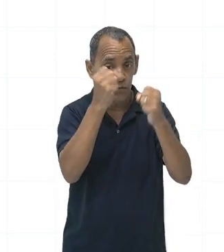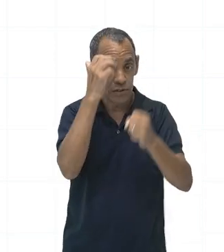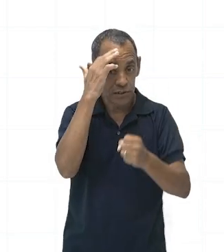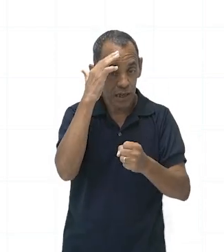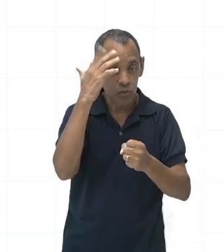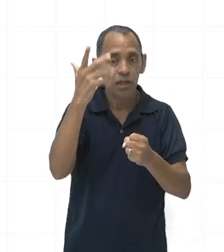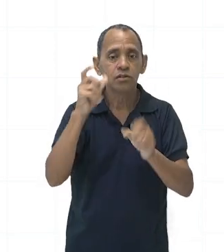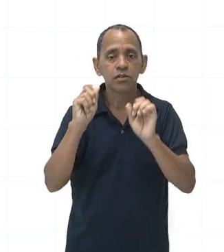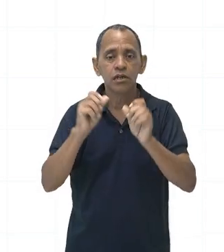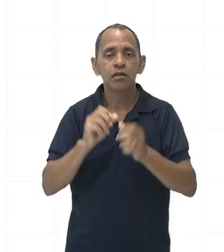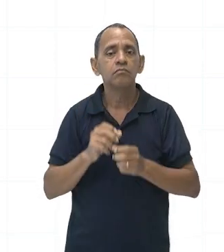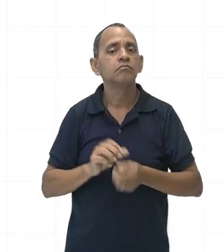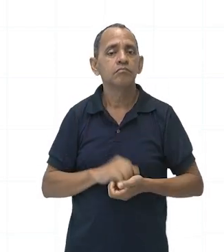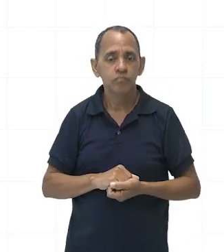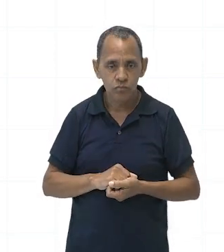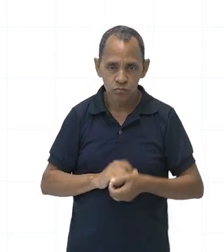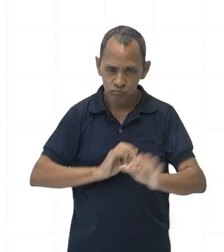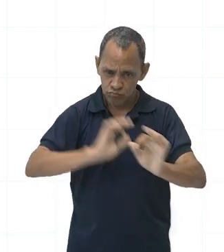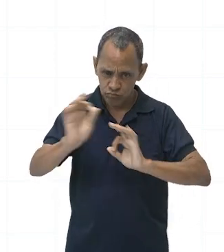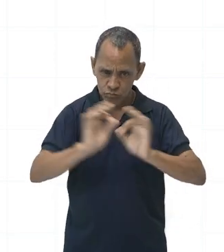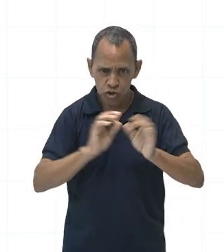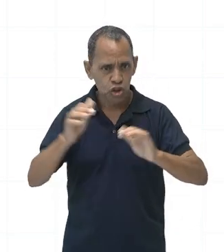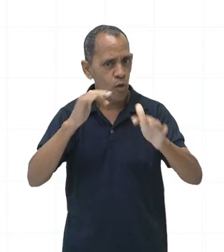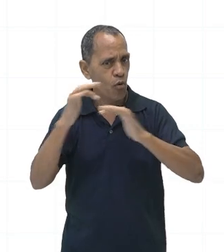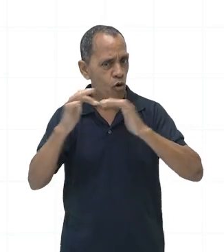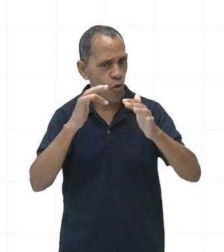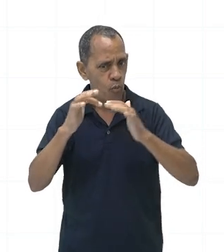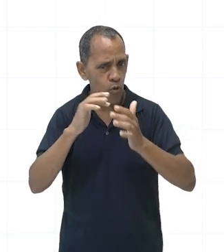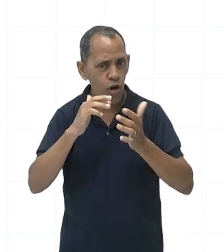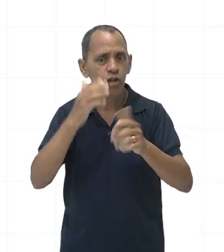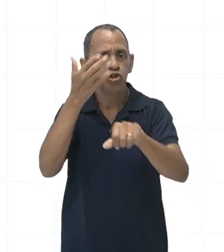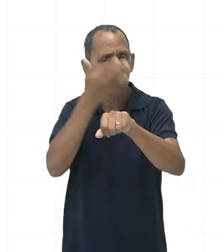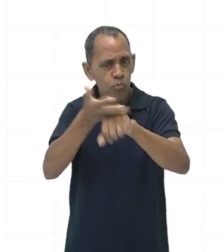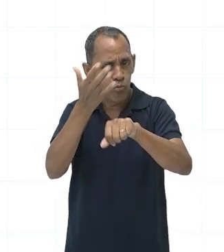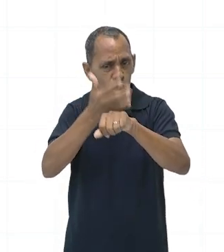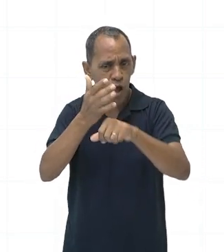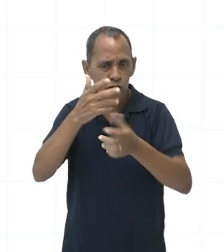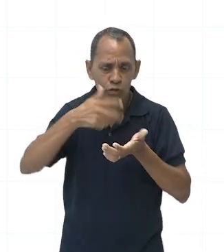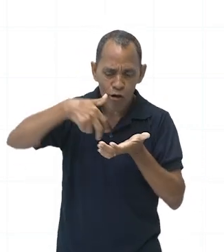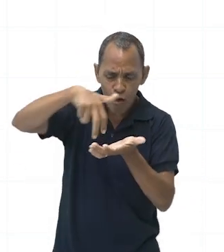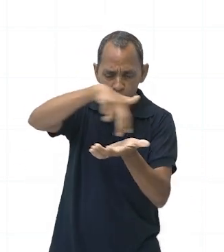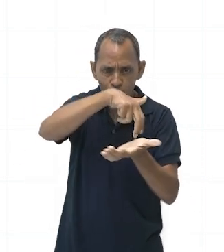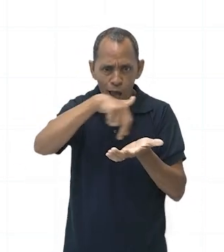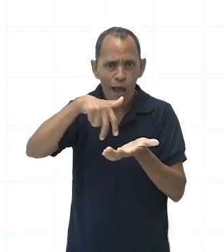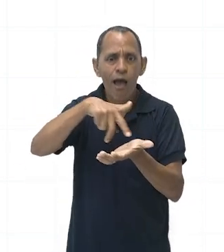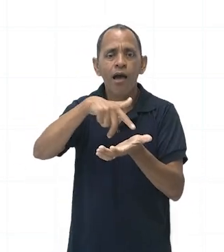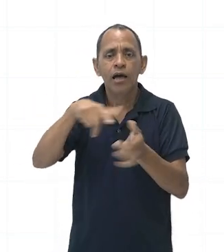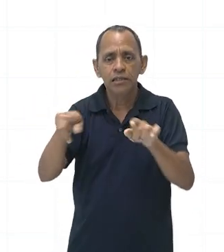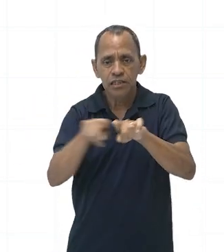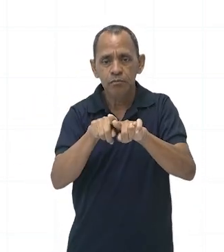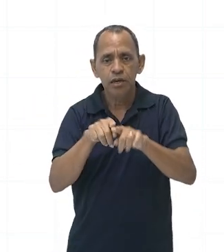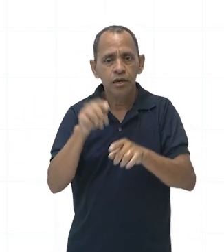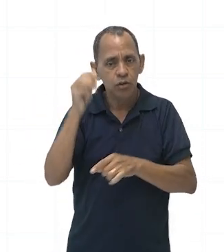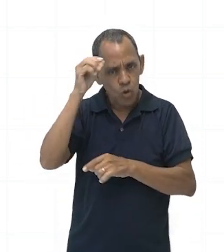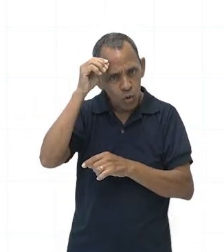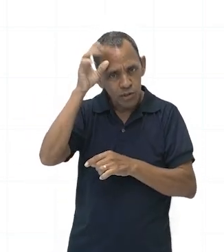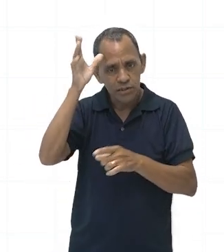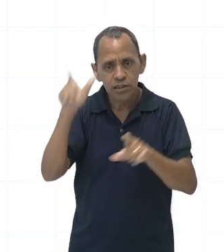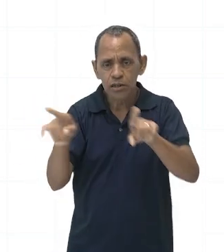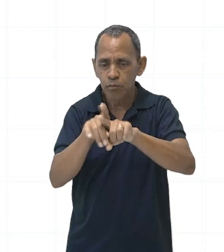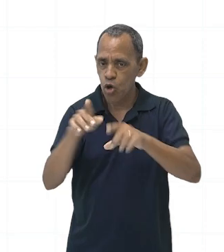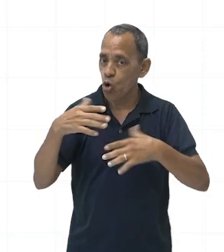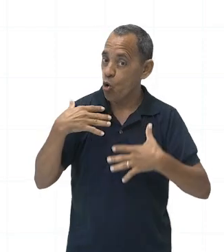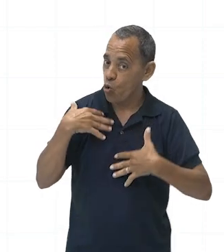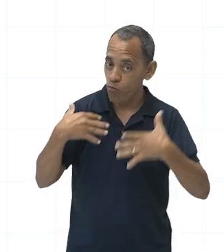vamos construir movimentos, coreografias, através da dança nós vamos conhecer o nosso